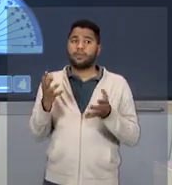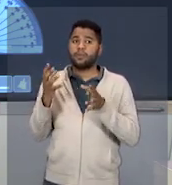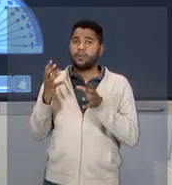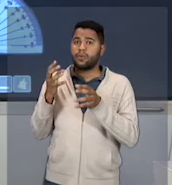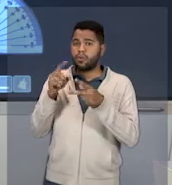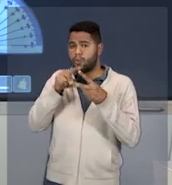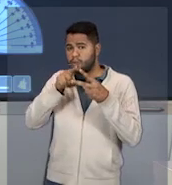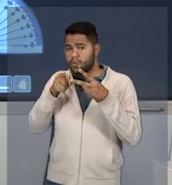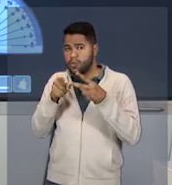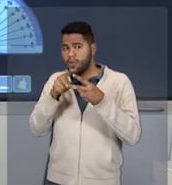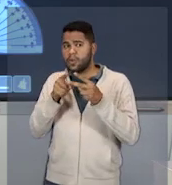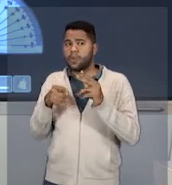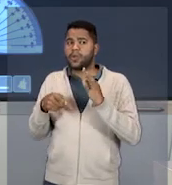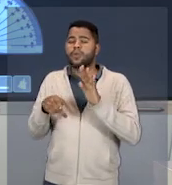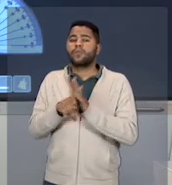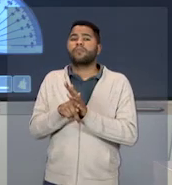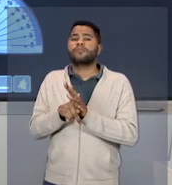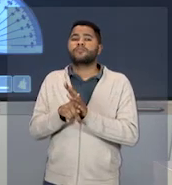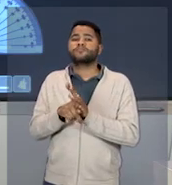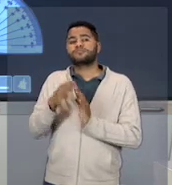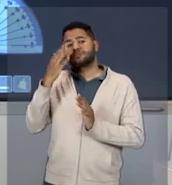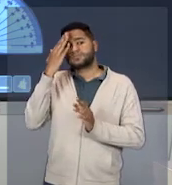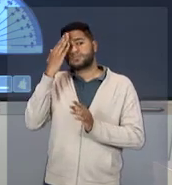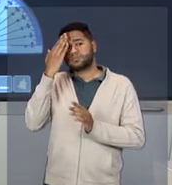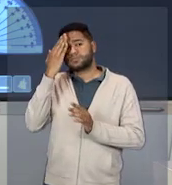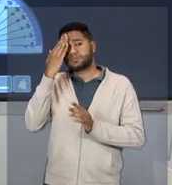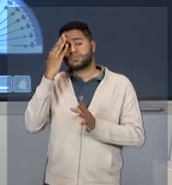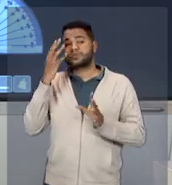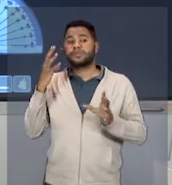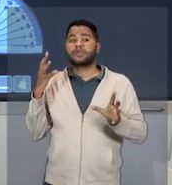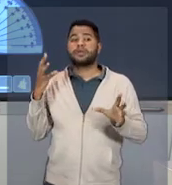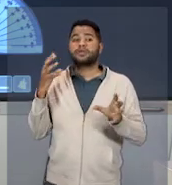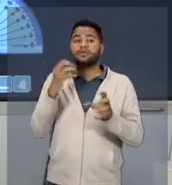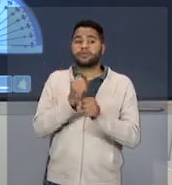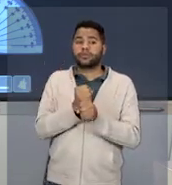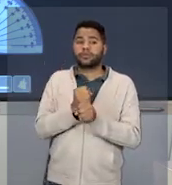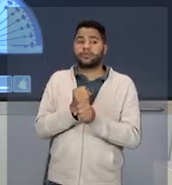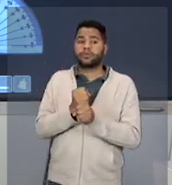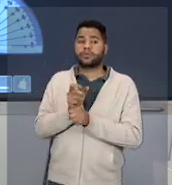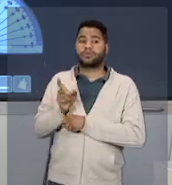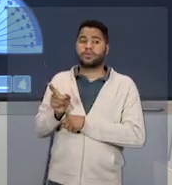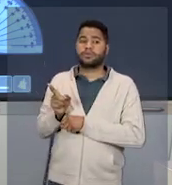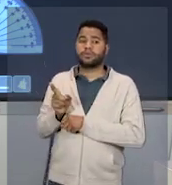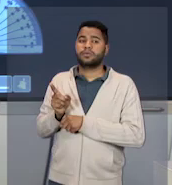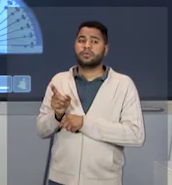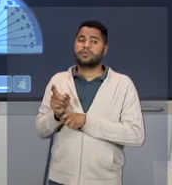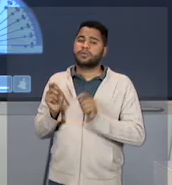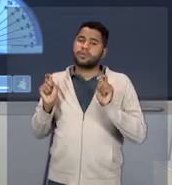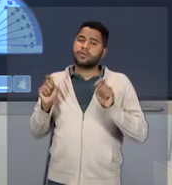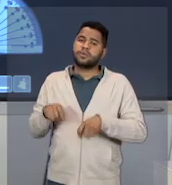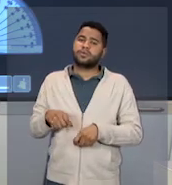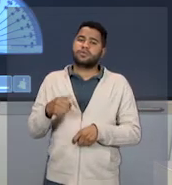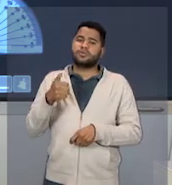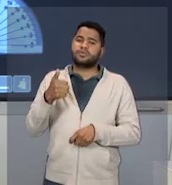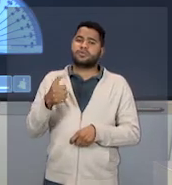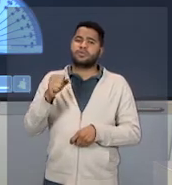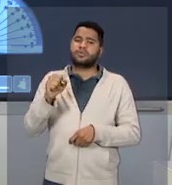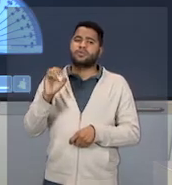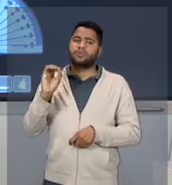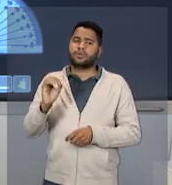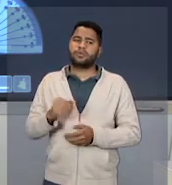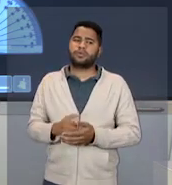num caso de um triângulo, é você saber que a soma desses ângulos aqui vai dar 180. Então